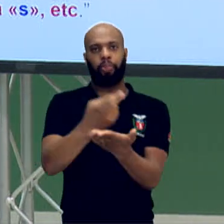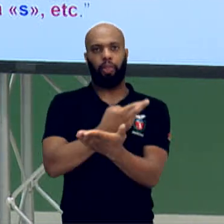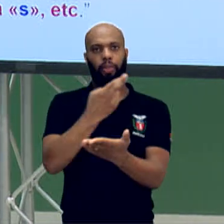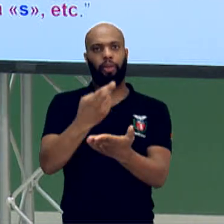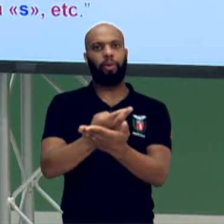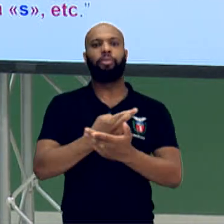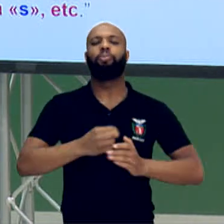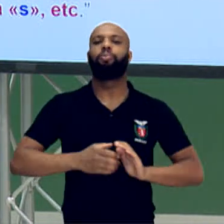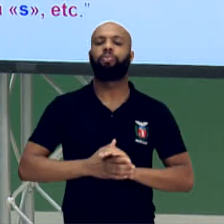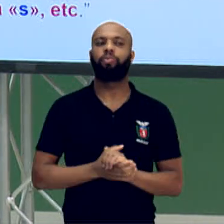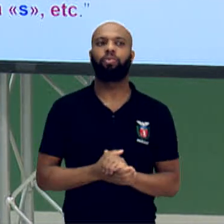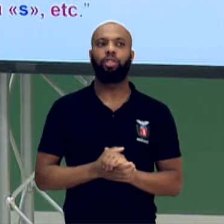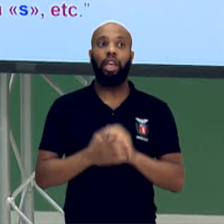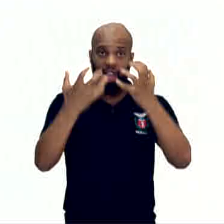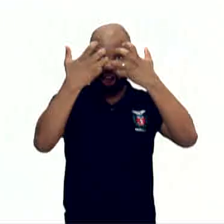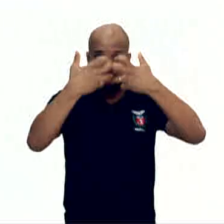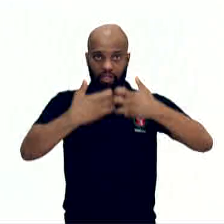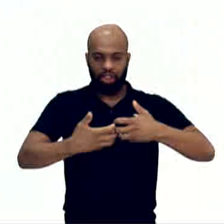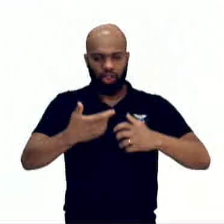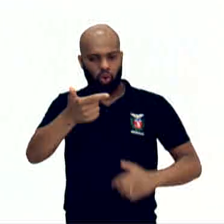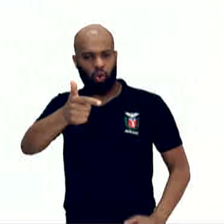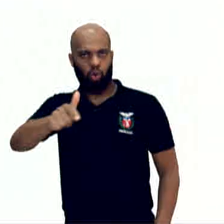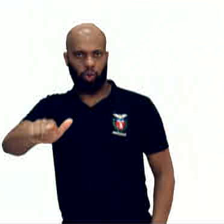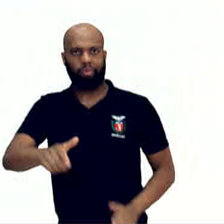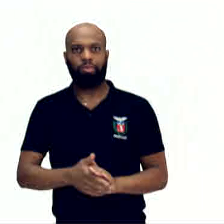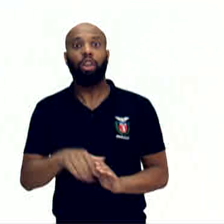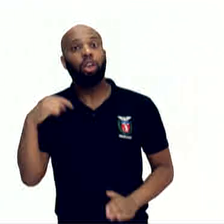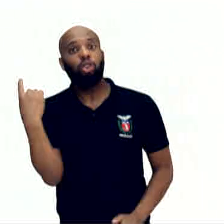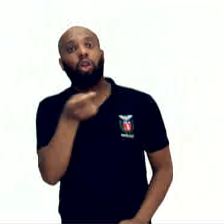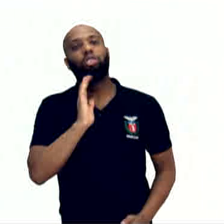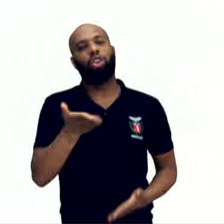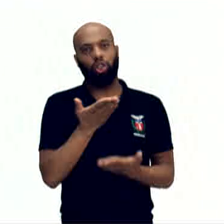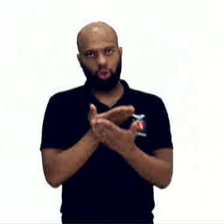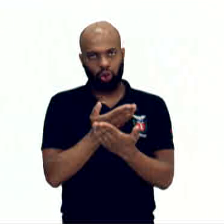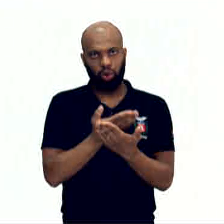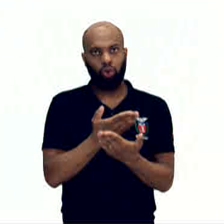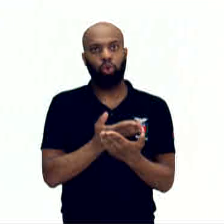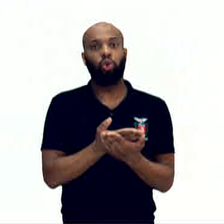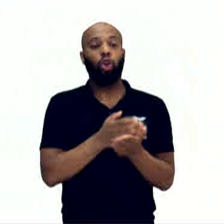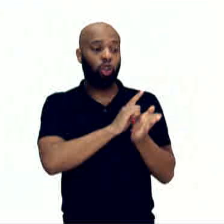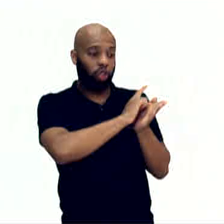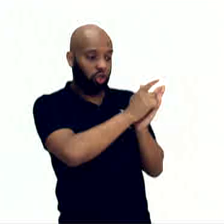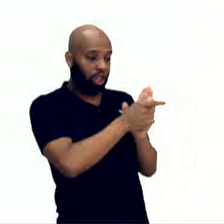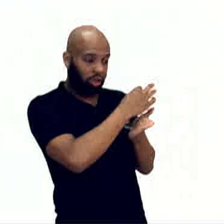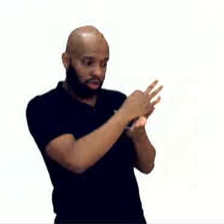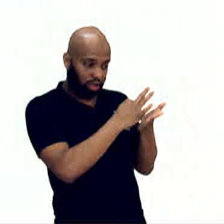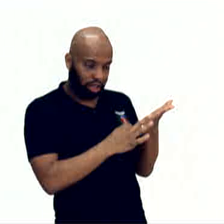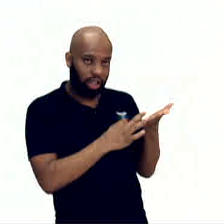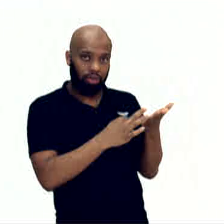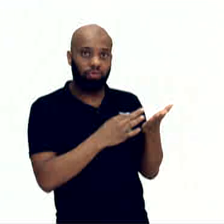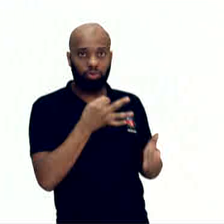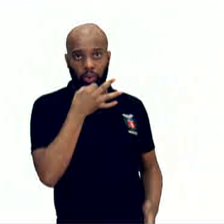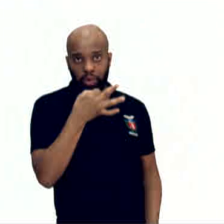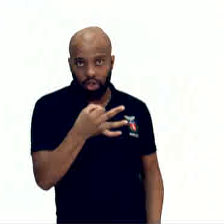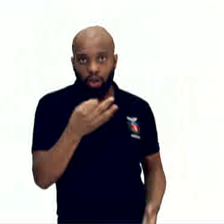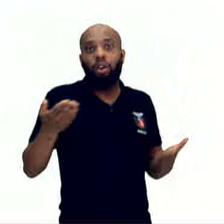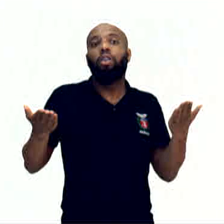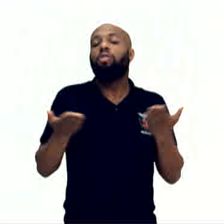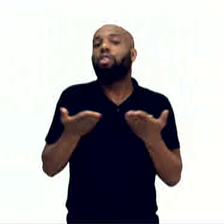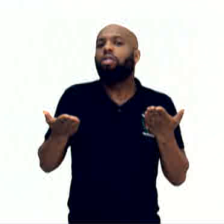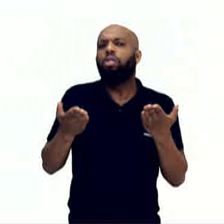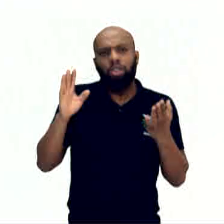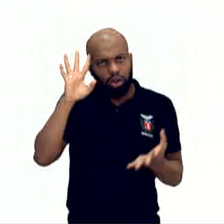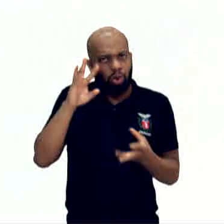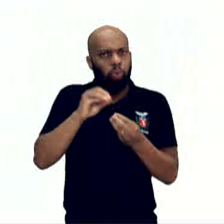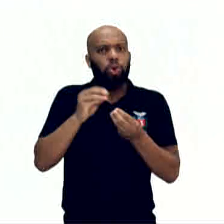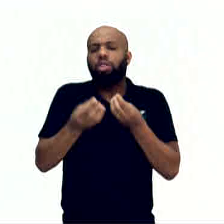Mais uma reflexão antes que nós continuemos. Vimos a definição de gênero textual, artículo de opinião, e agora vamos entender